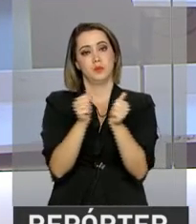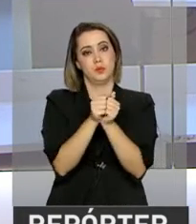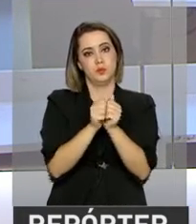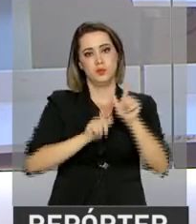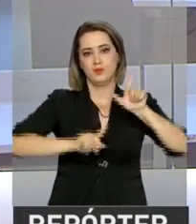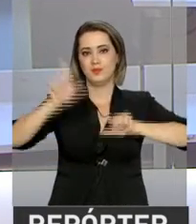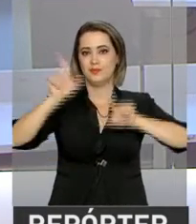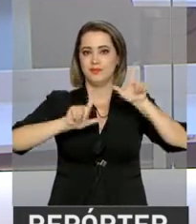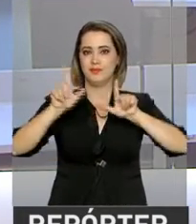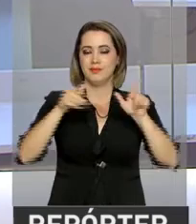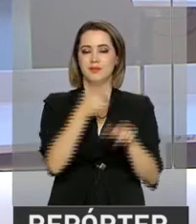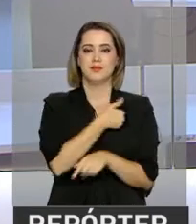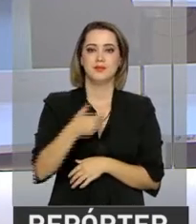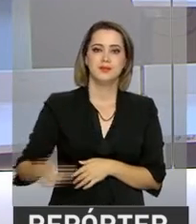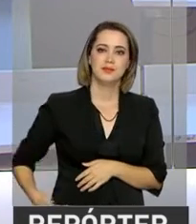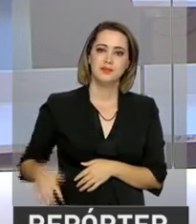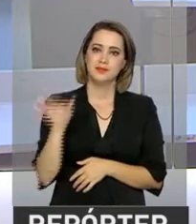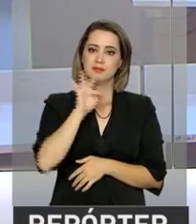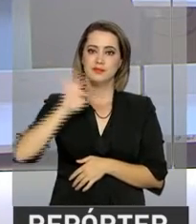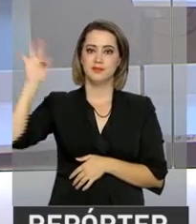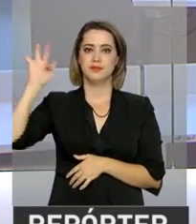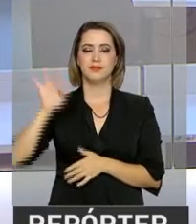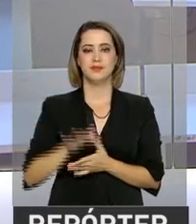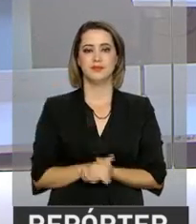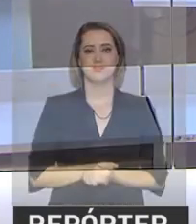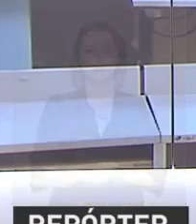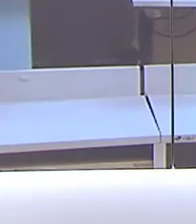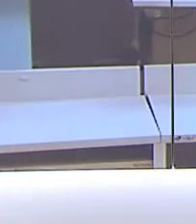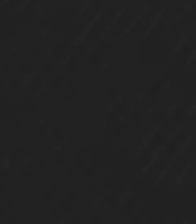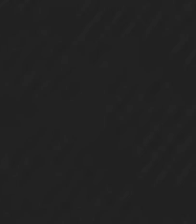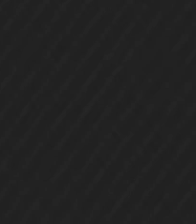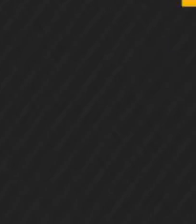a gente aqui na nbr a tv do governo federal